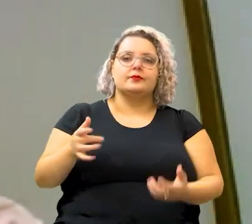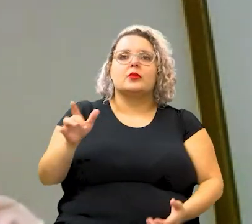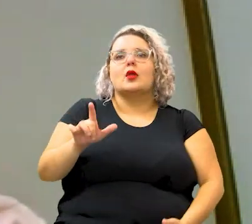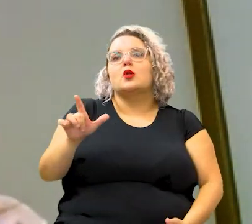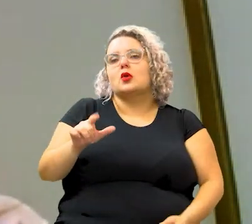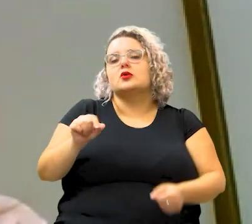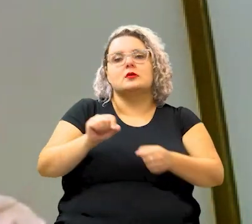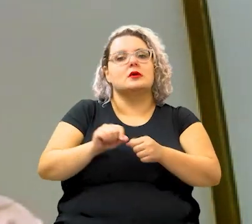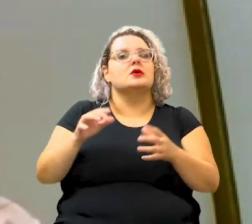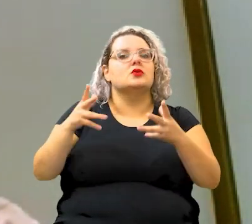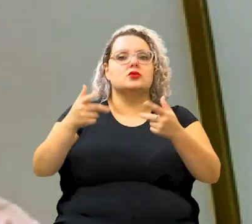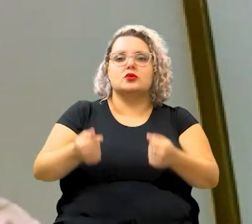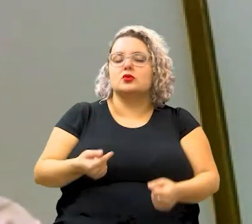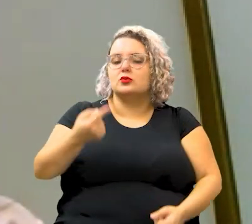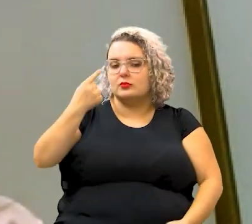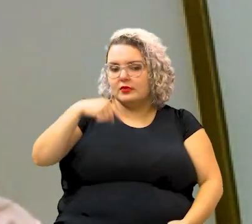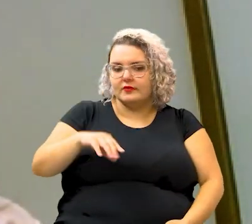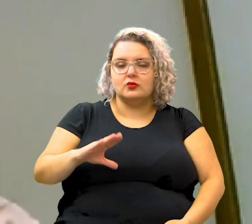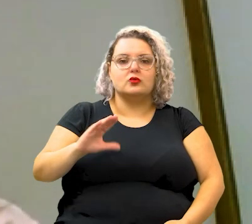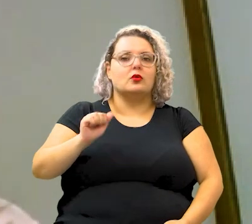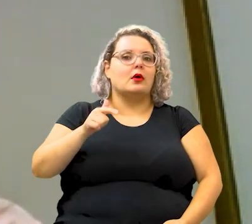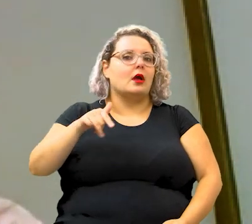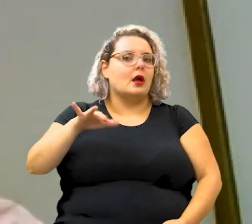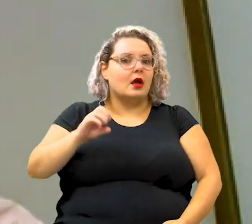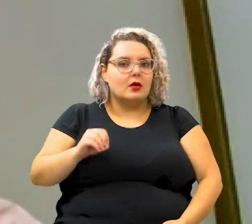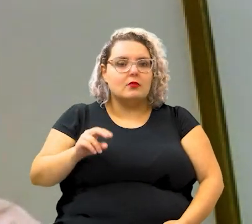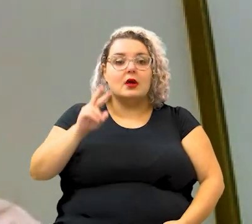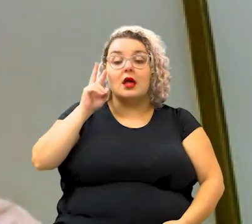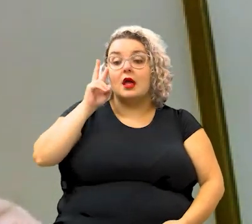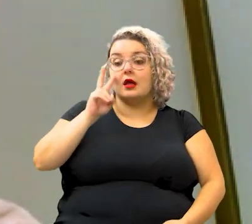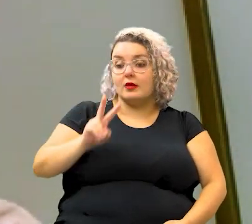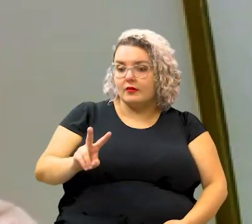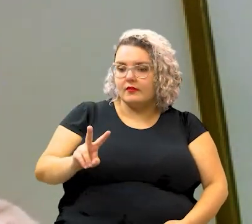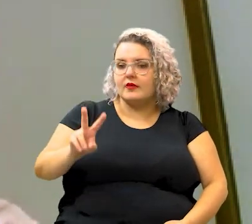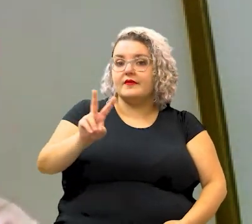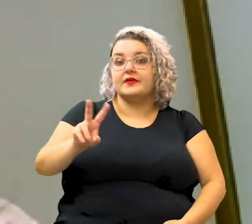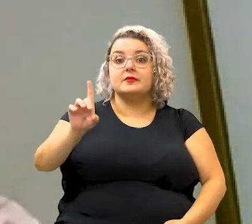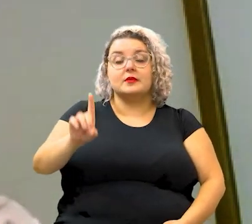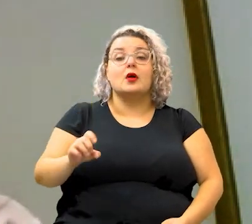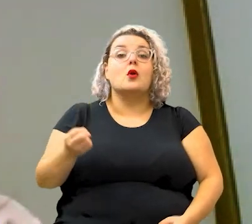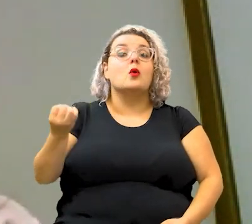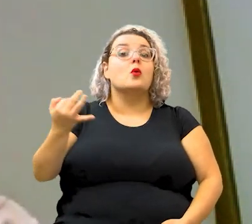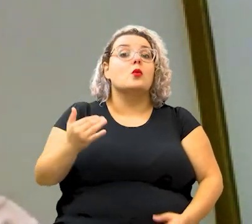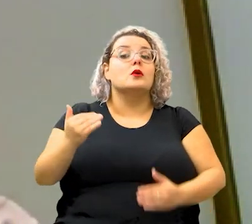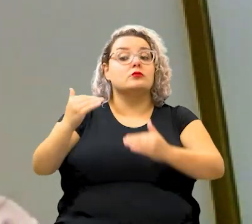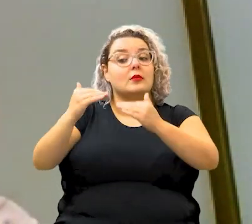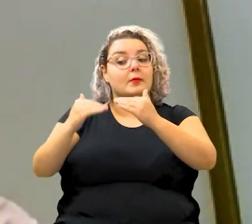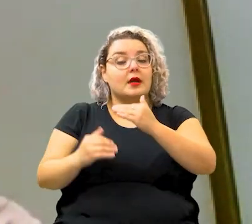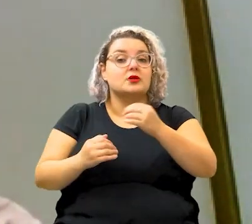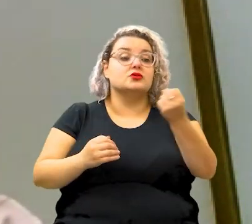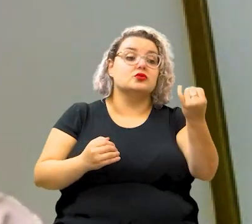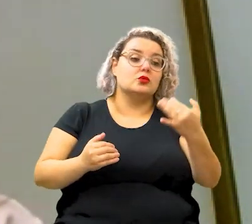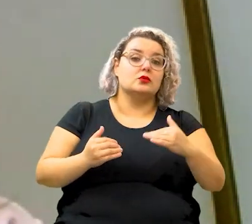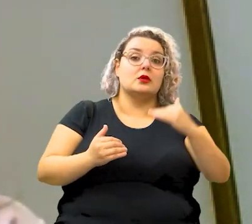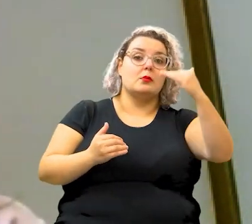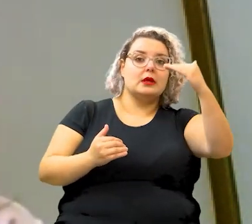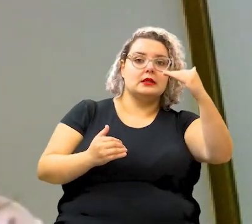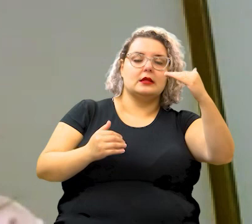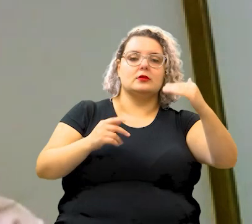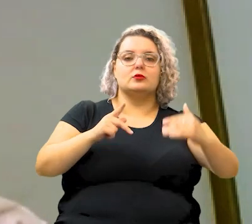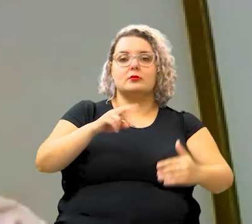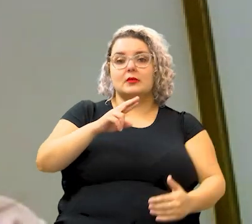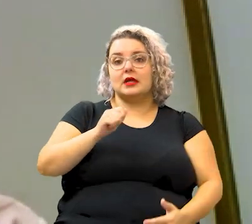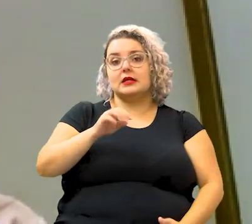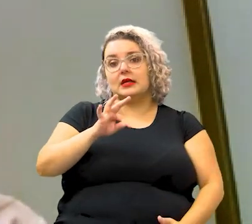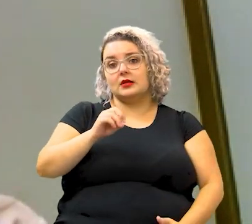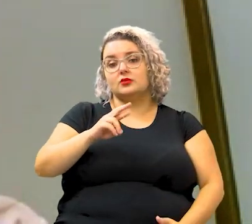fazer todo o perfil do cálcio, vai confirmar se a vitamina D está baixa, vai depender do quanto está aumentado o paratormônio, mas